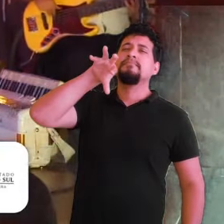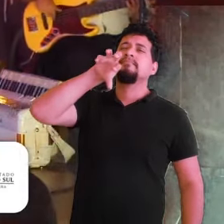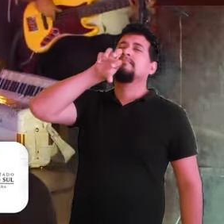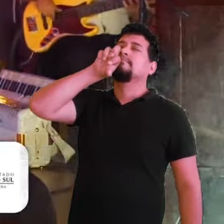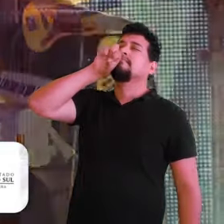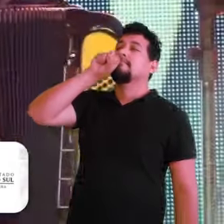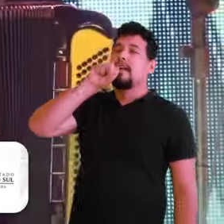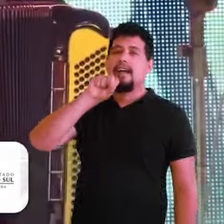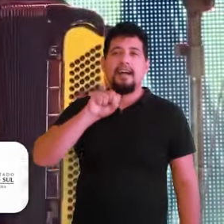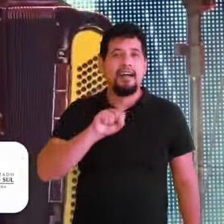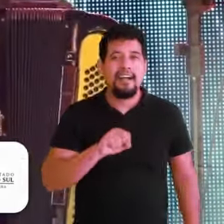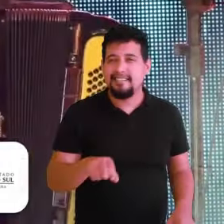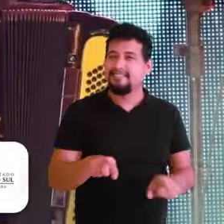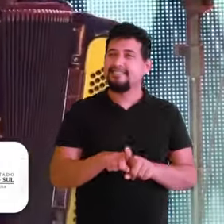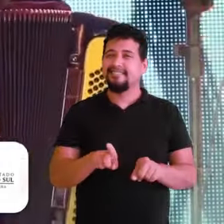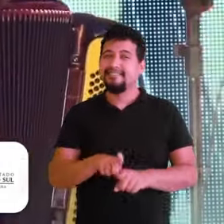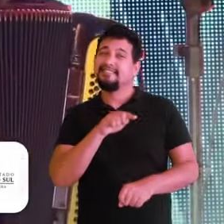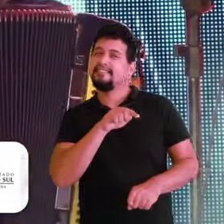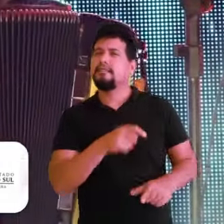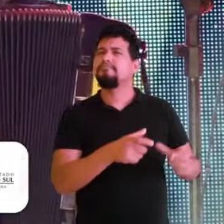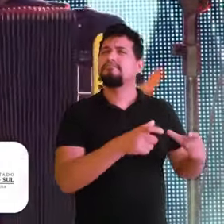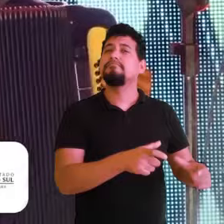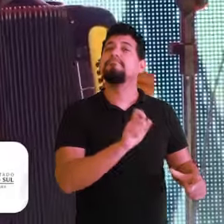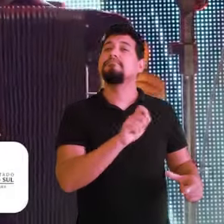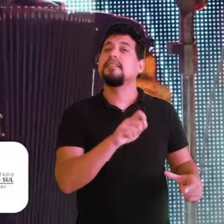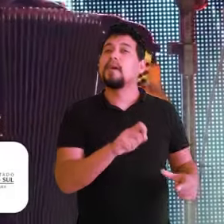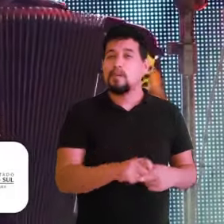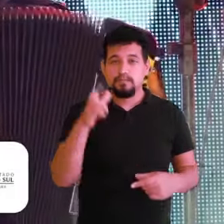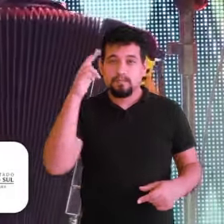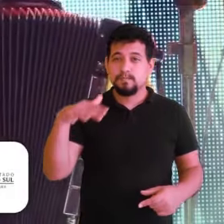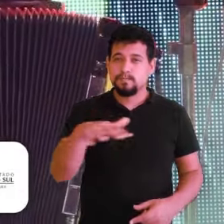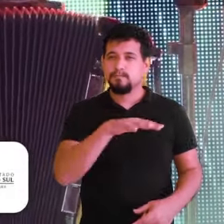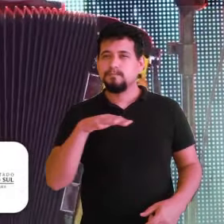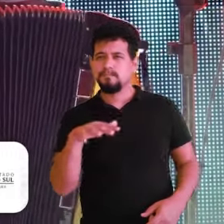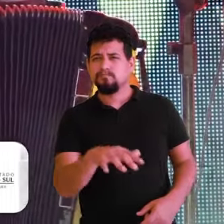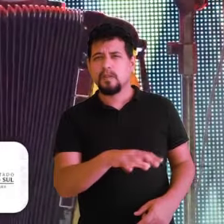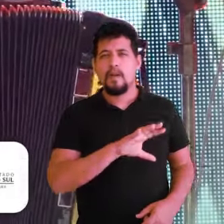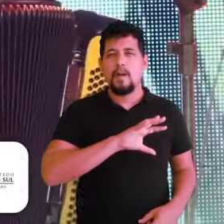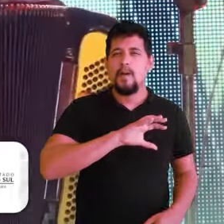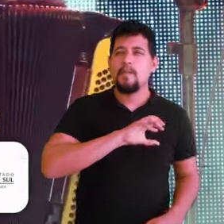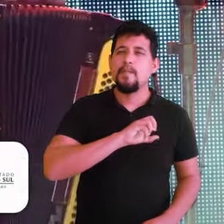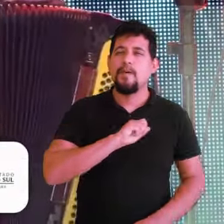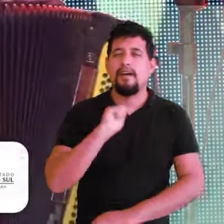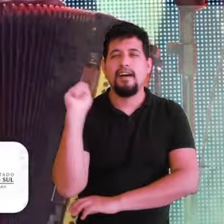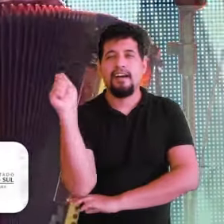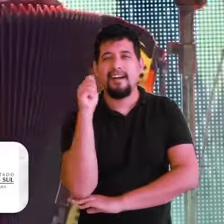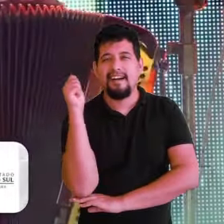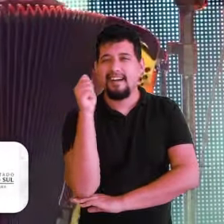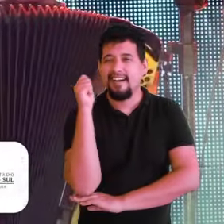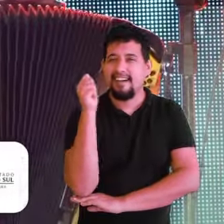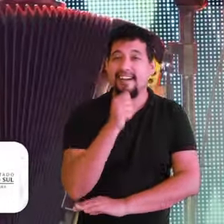no açude do potreiro. Me encharco de amor gaúcho, na estampa de um peão